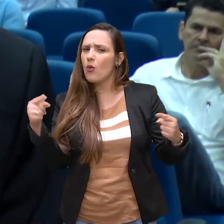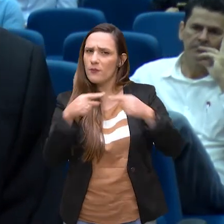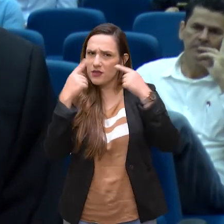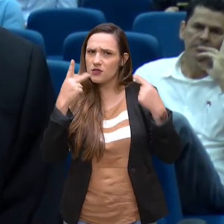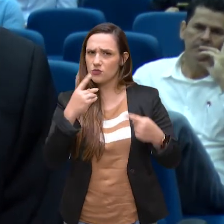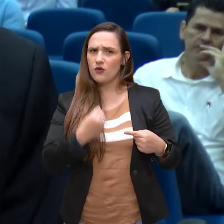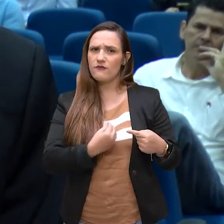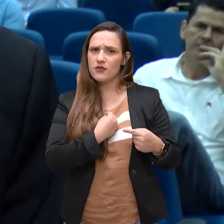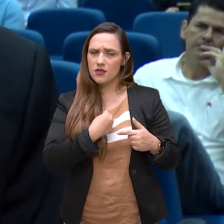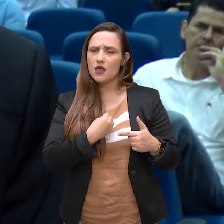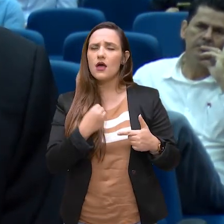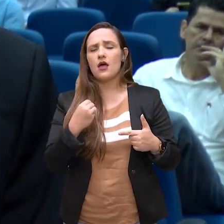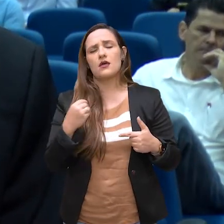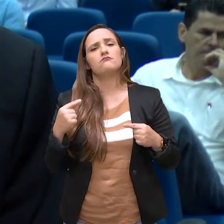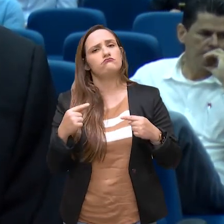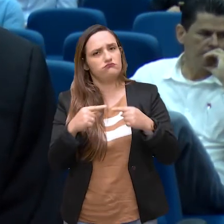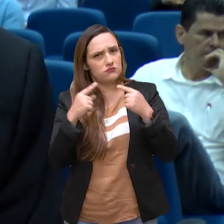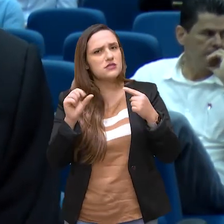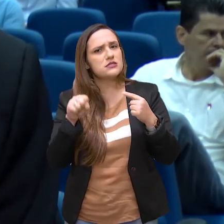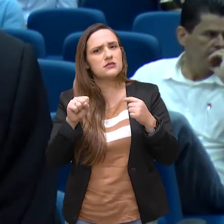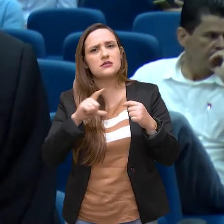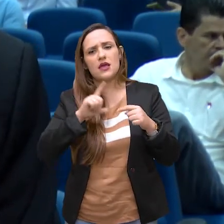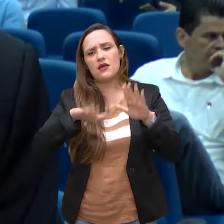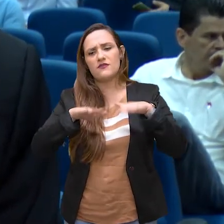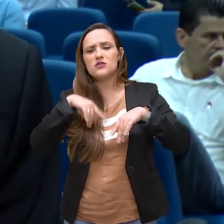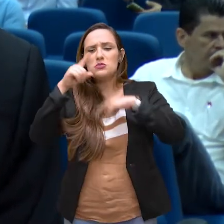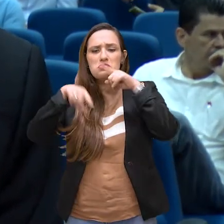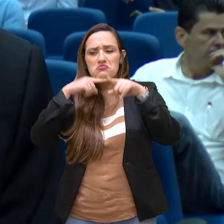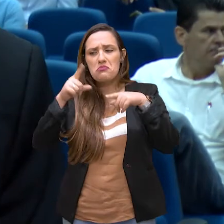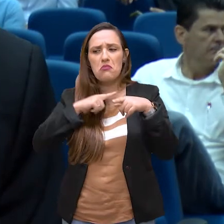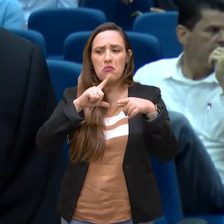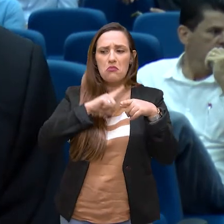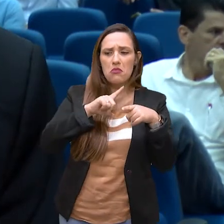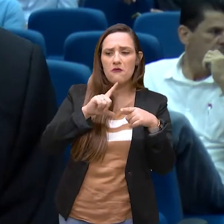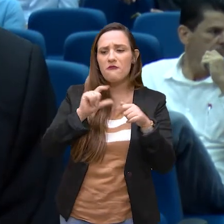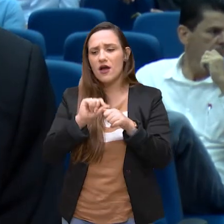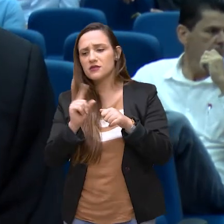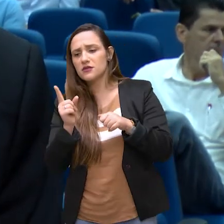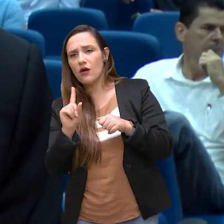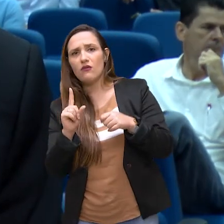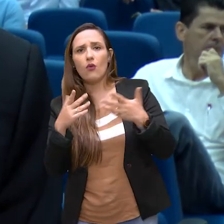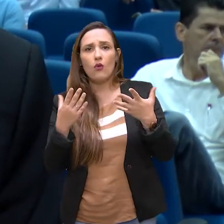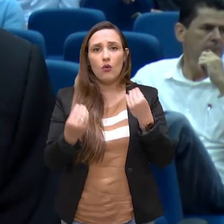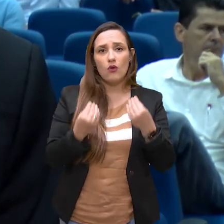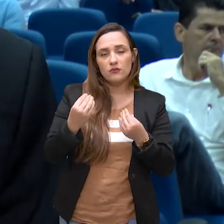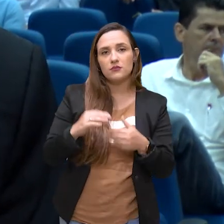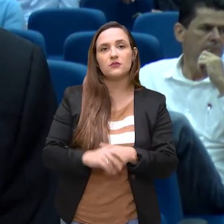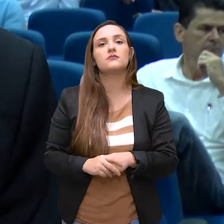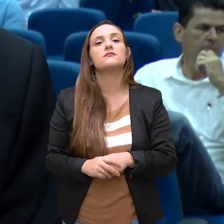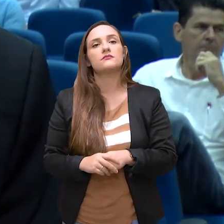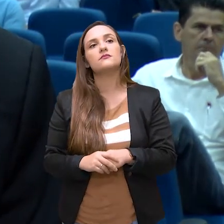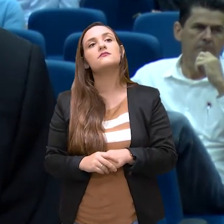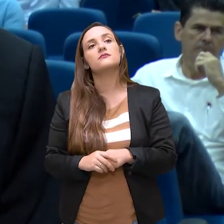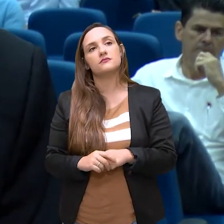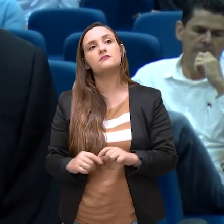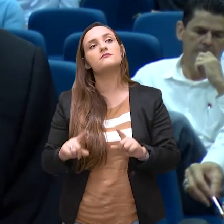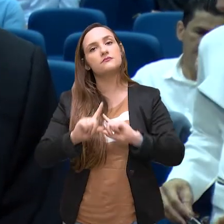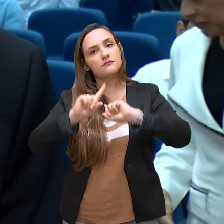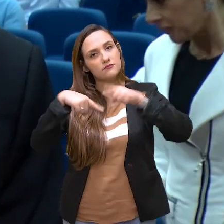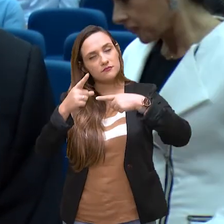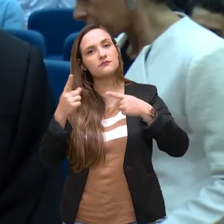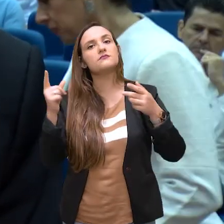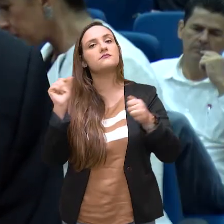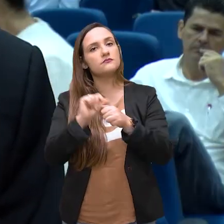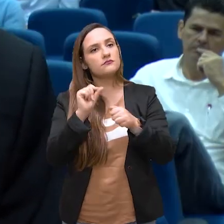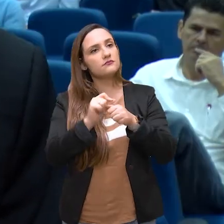práticos, acho que vai retirar certas dúvidas que todos têm nesses períodos e apenas fazer